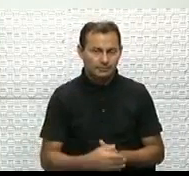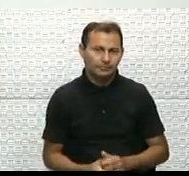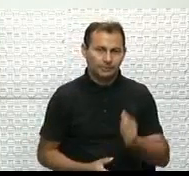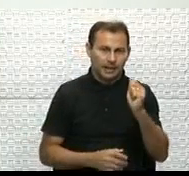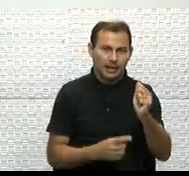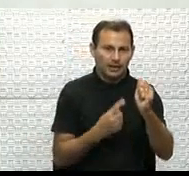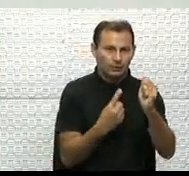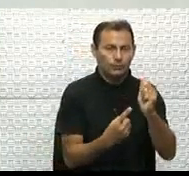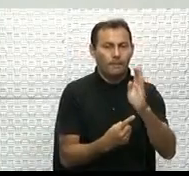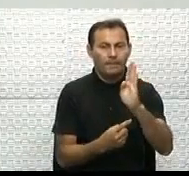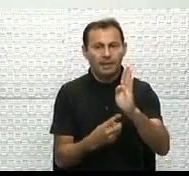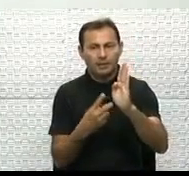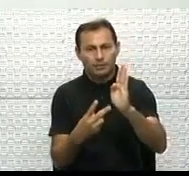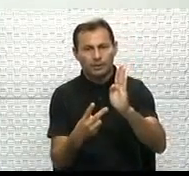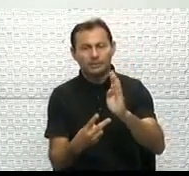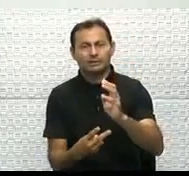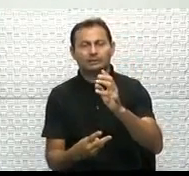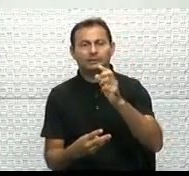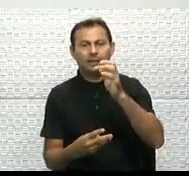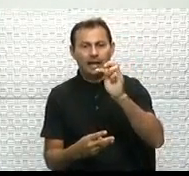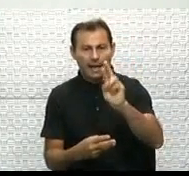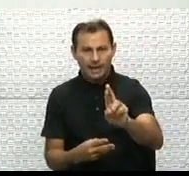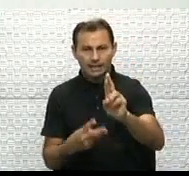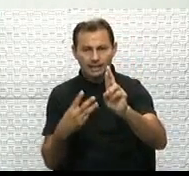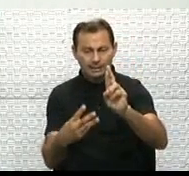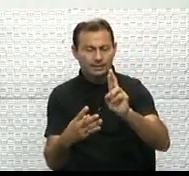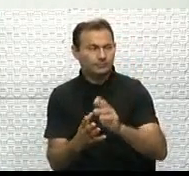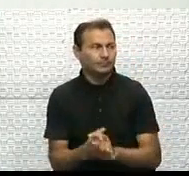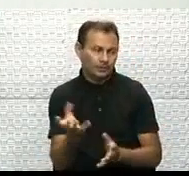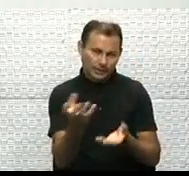Então, se eu quero o R, o coeficiente de correlação, eu